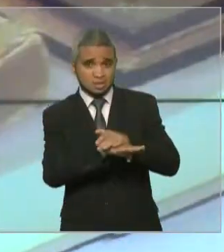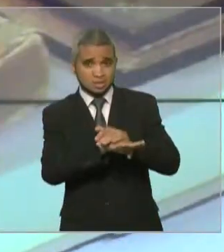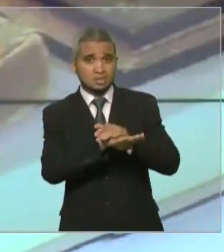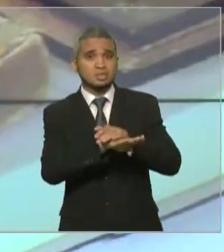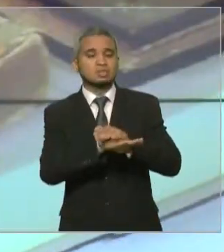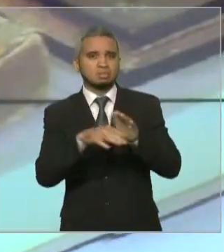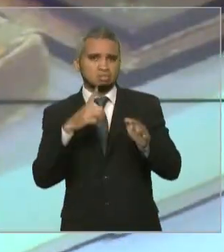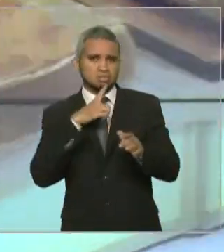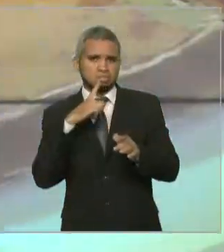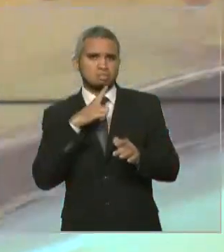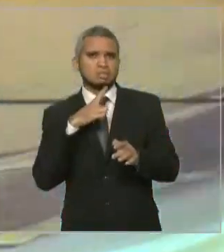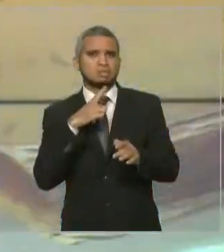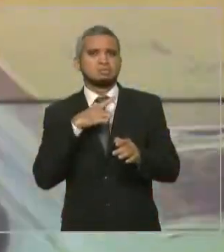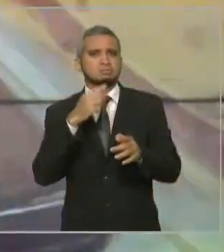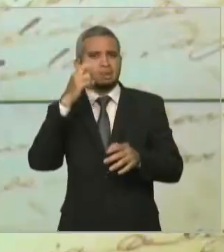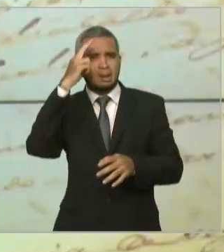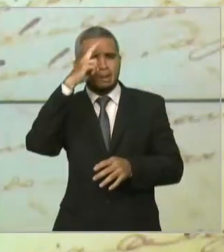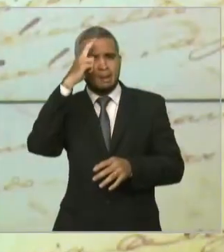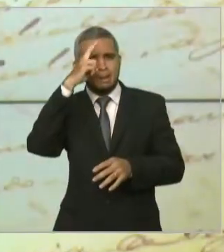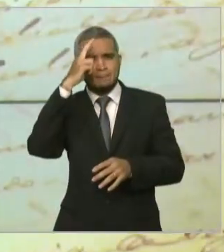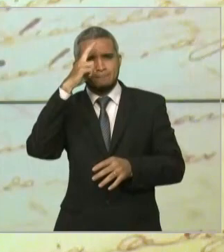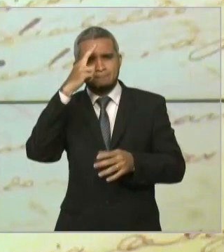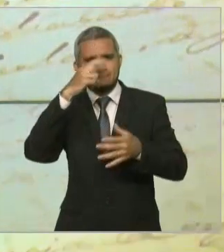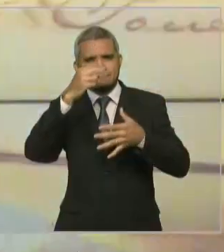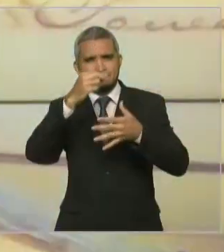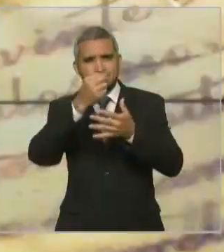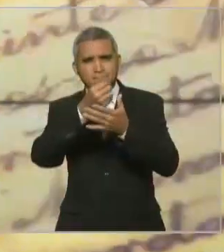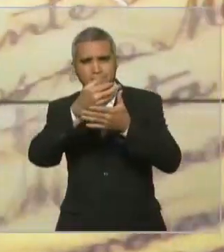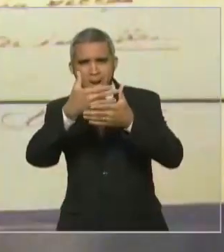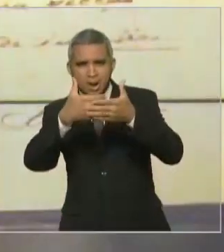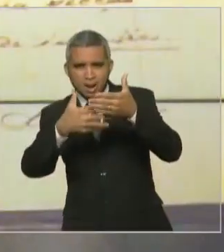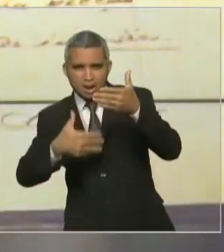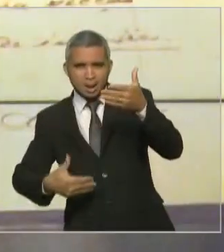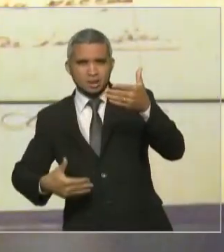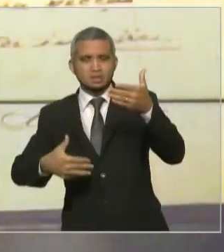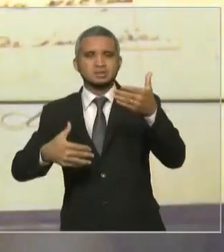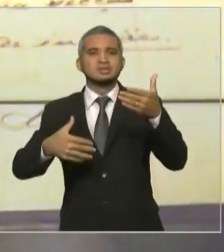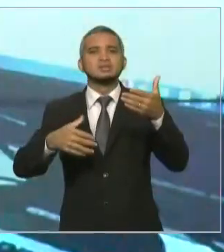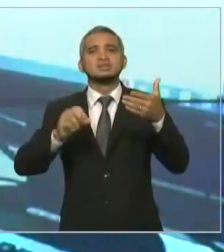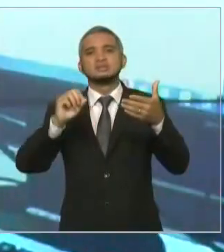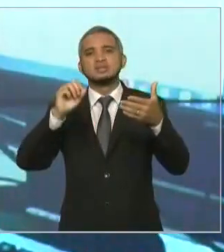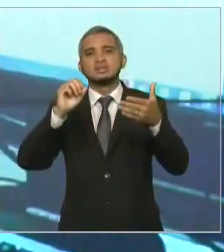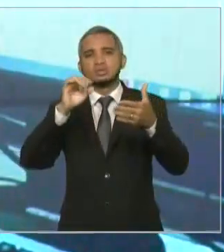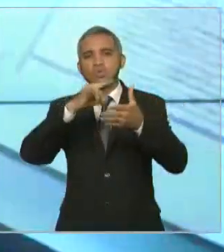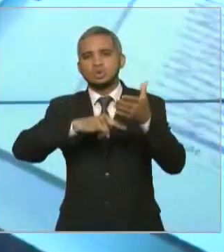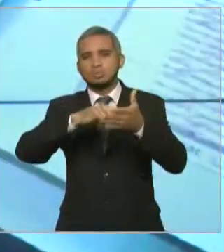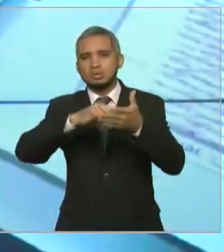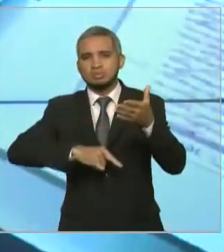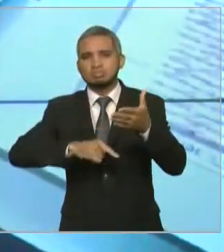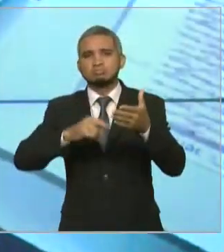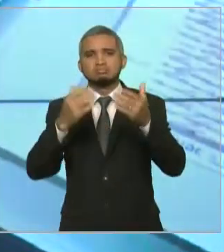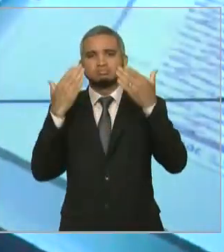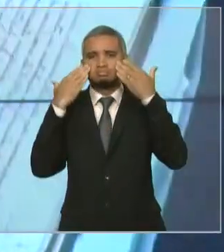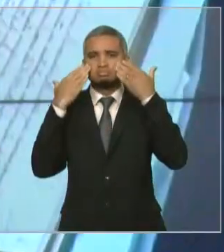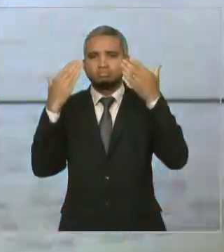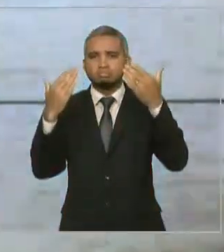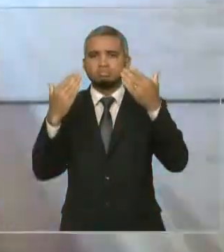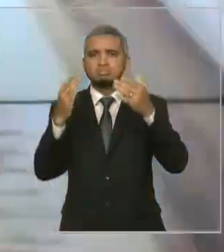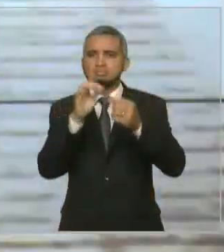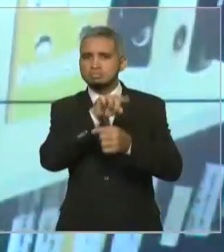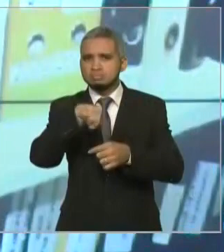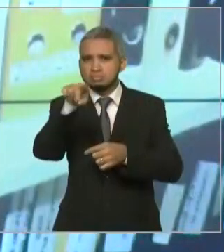grande parte da memória do Legislativo maranhense. Uma memória extraordinária e acessível a todos.